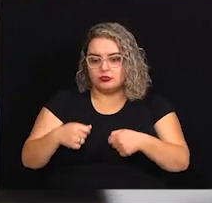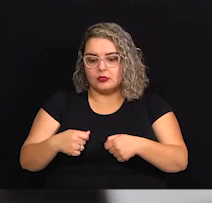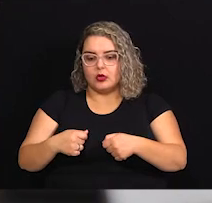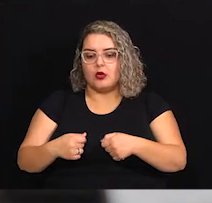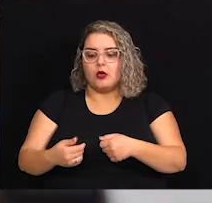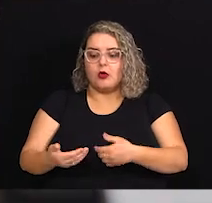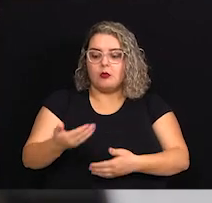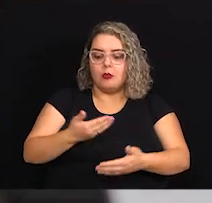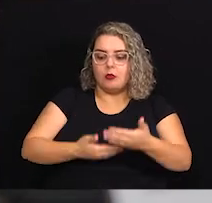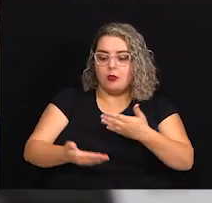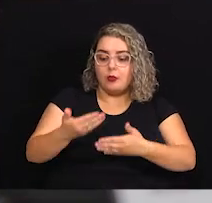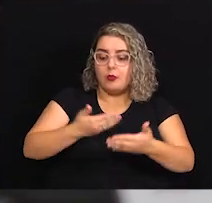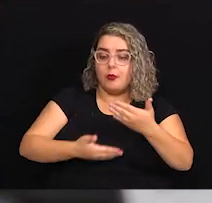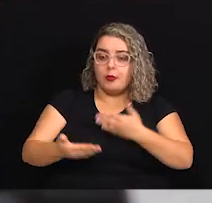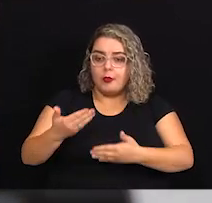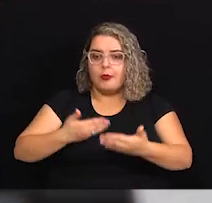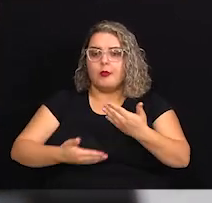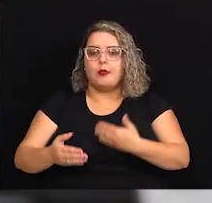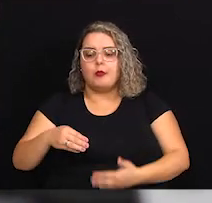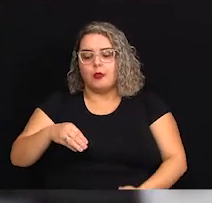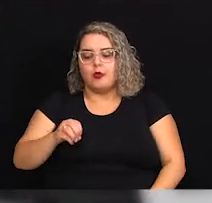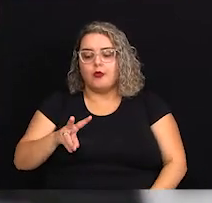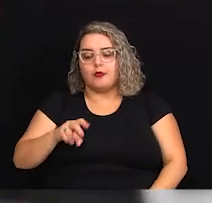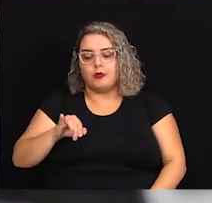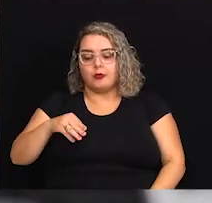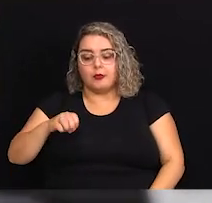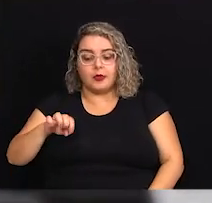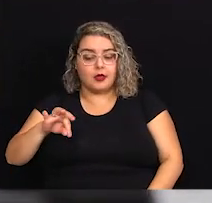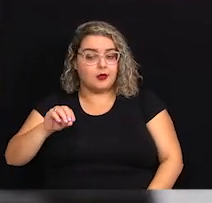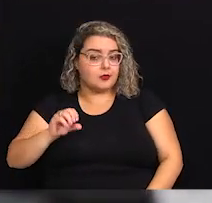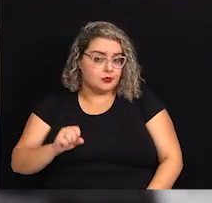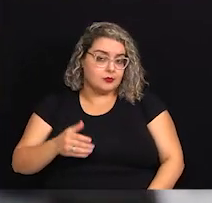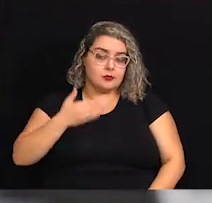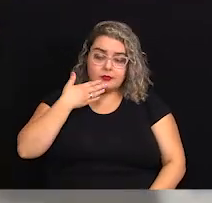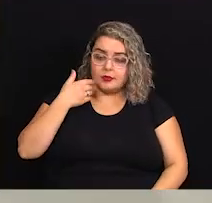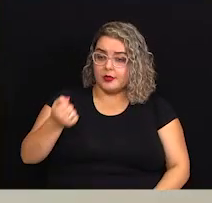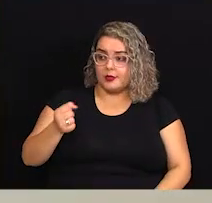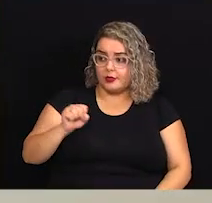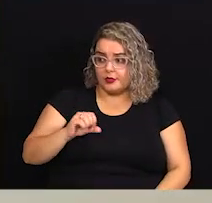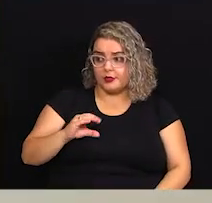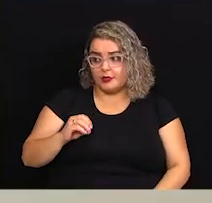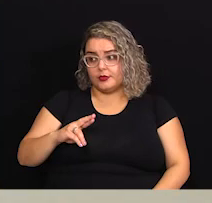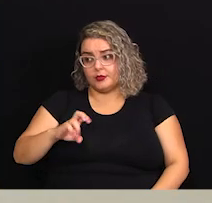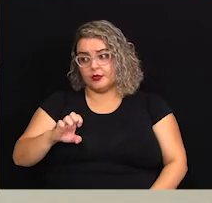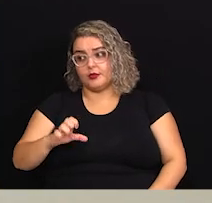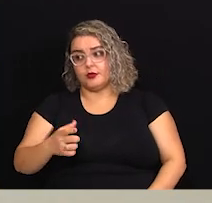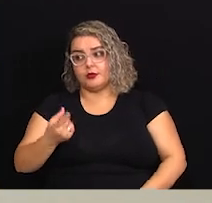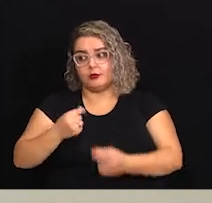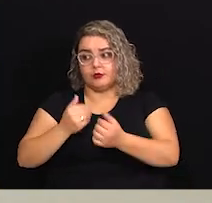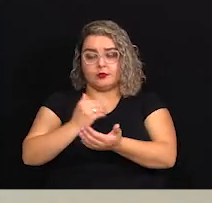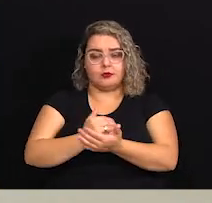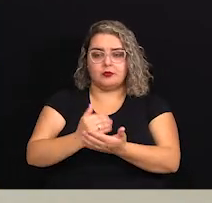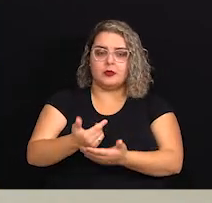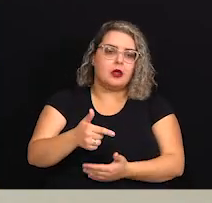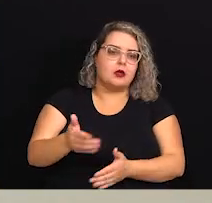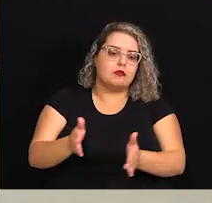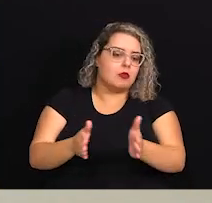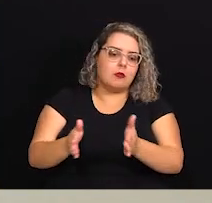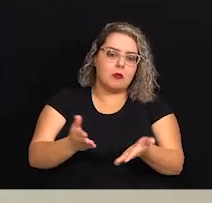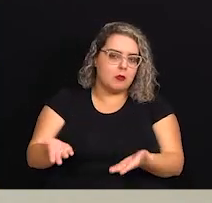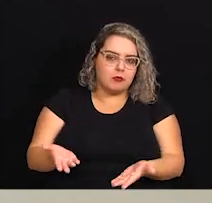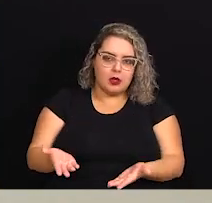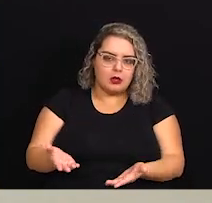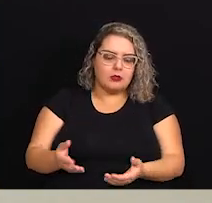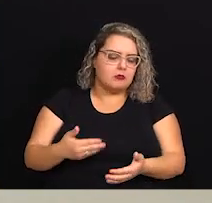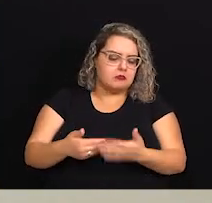fazer movimentos para que melhore esse score financeiro dela, para que ela possa pedir novamente o empréstimo, mas não tem um prazo determinado. A